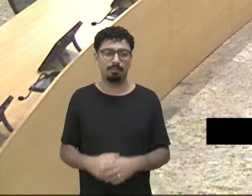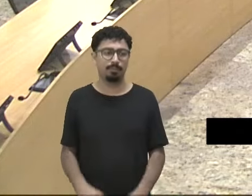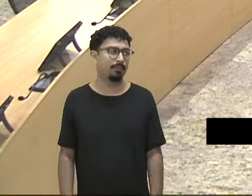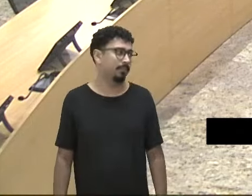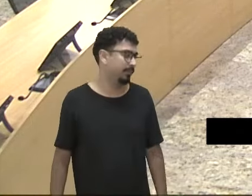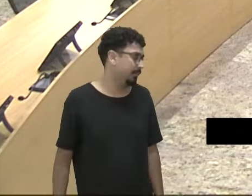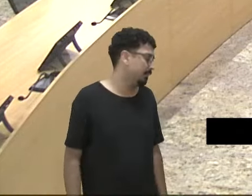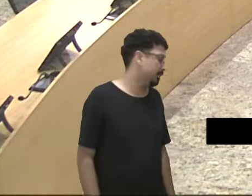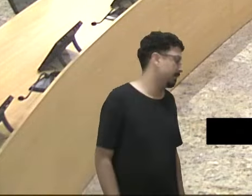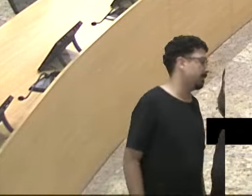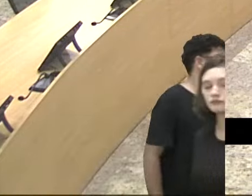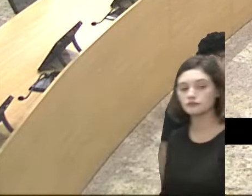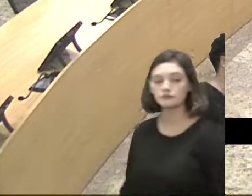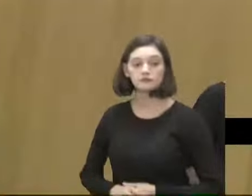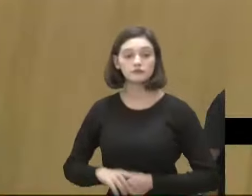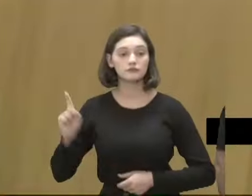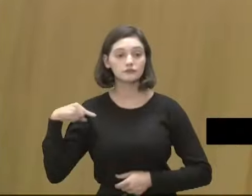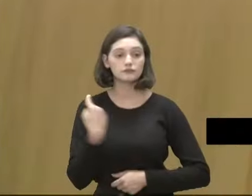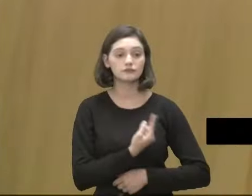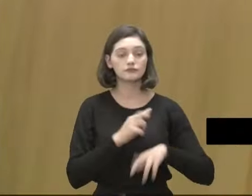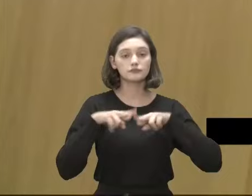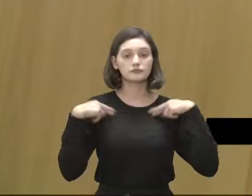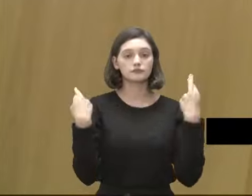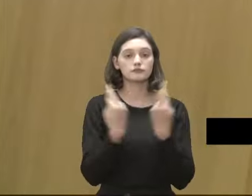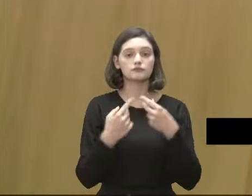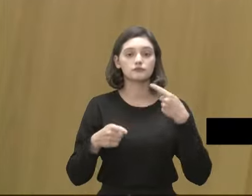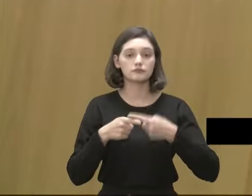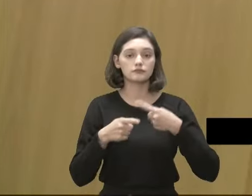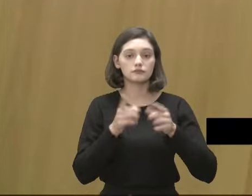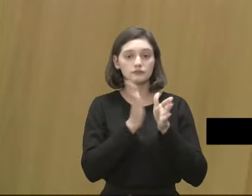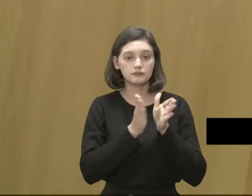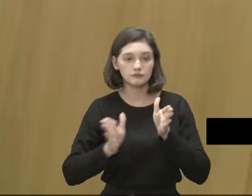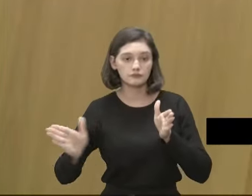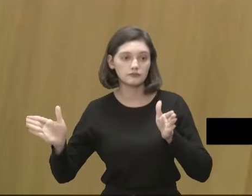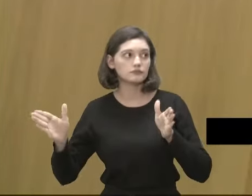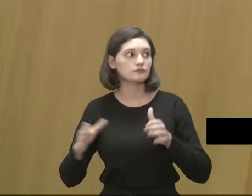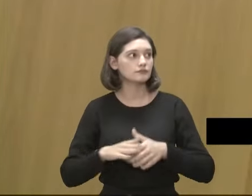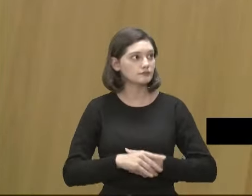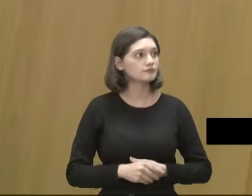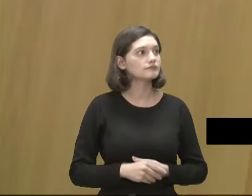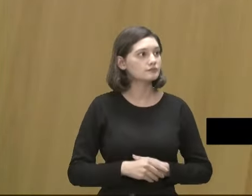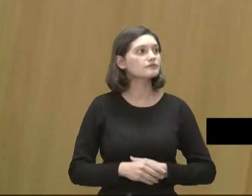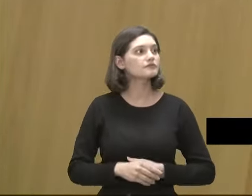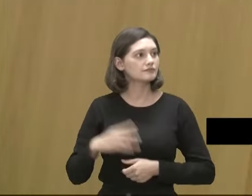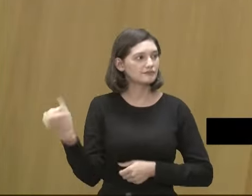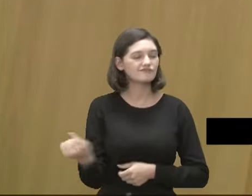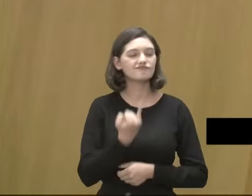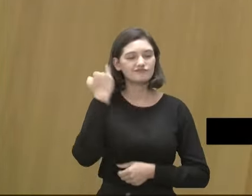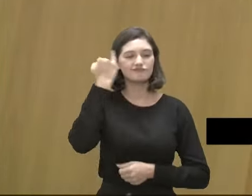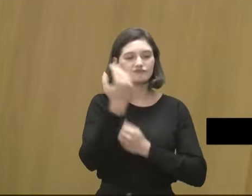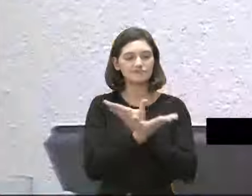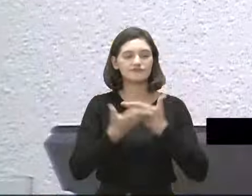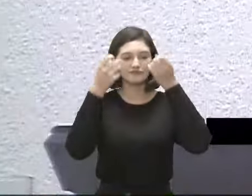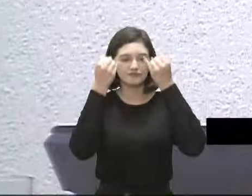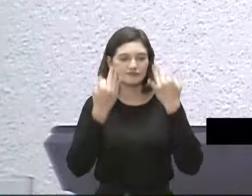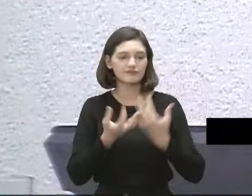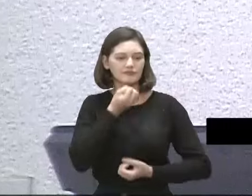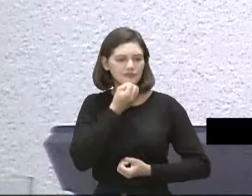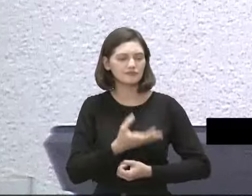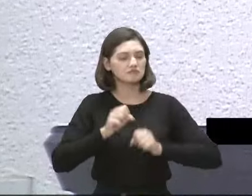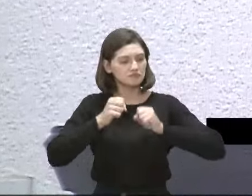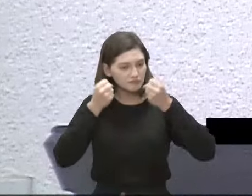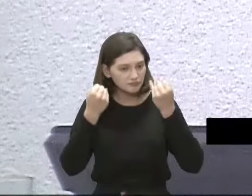do mandato, das nossas informações com a senhora e as comissões, mas é importante a gente frisar e deixar isso muito bem